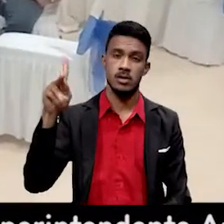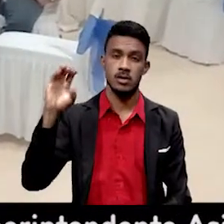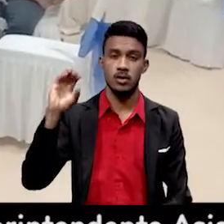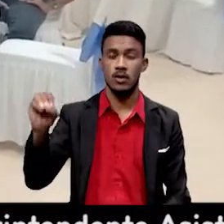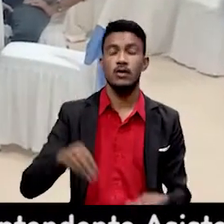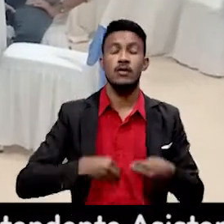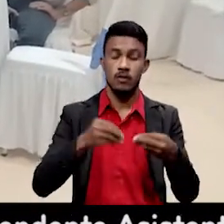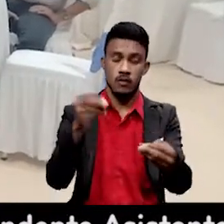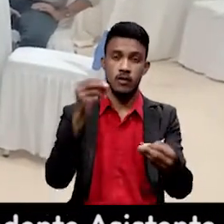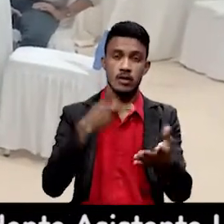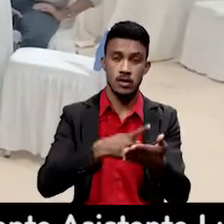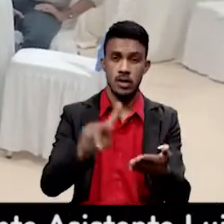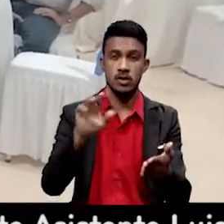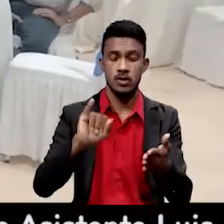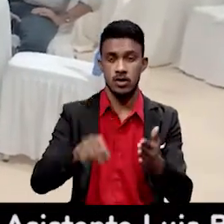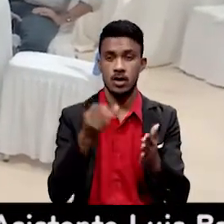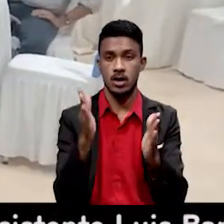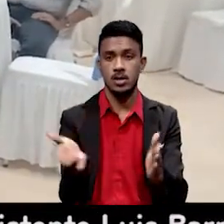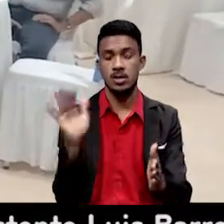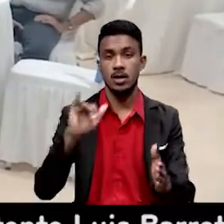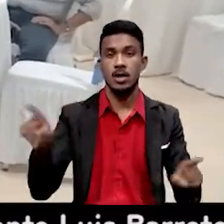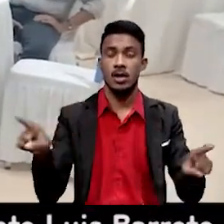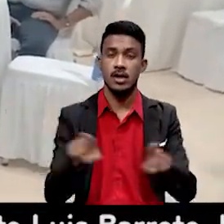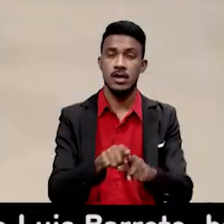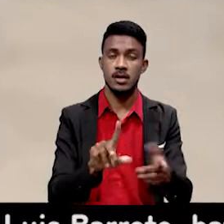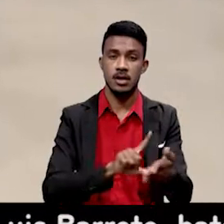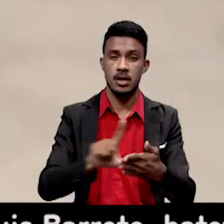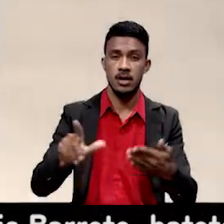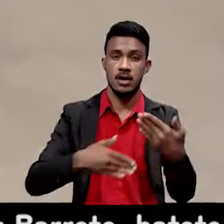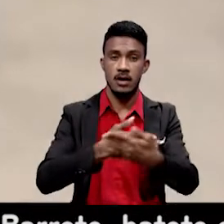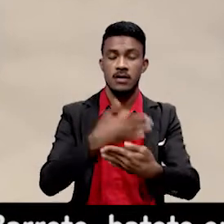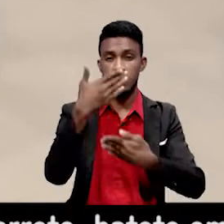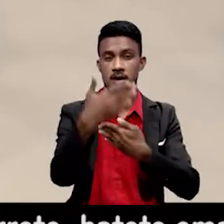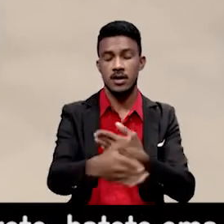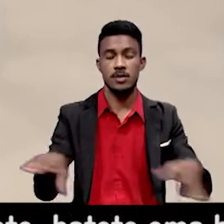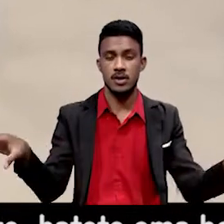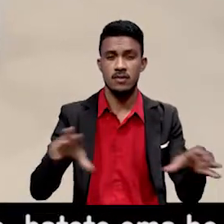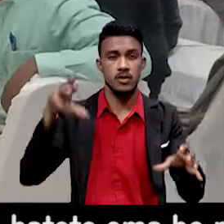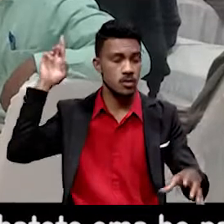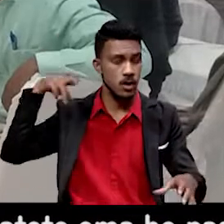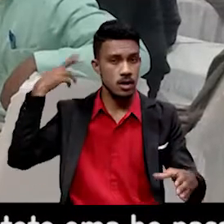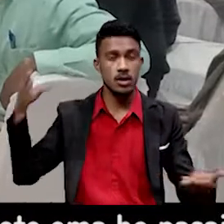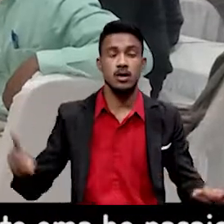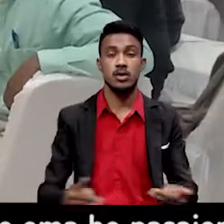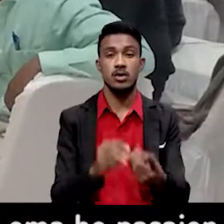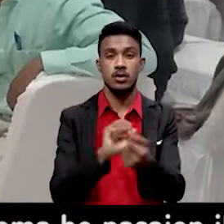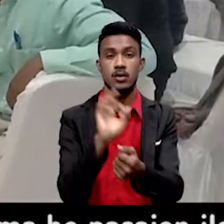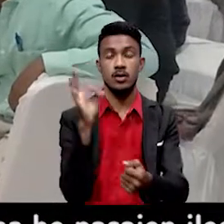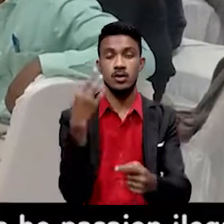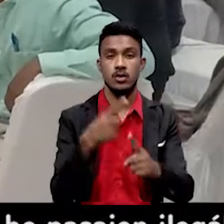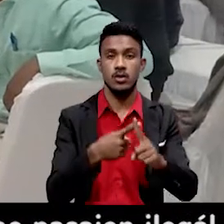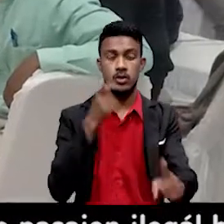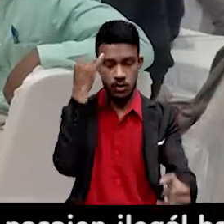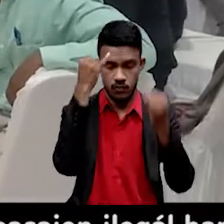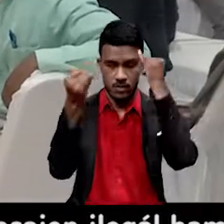Sira, também considera jornalista nessa linha frente, nebe serviço macas, onde combate COVID-19, lihusi